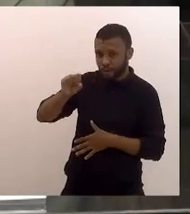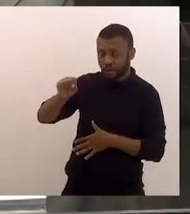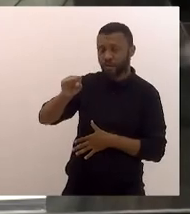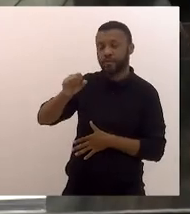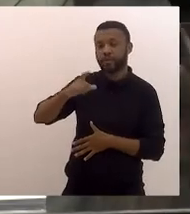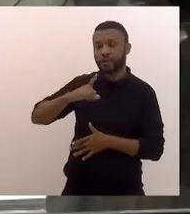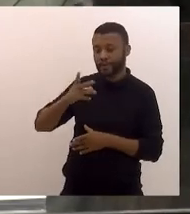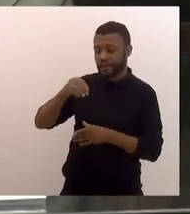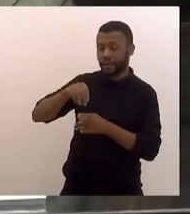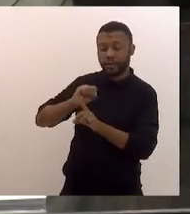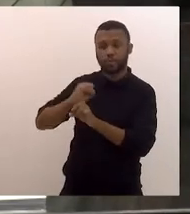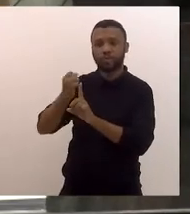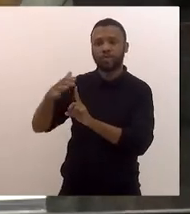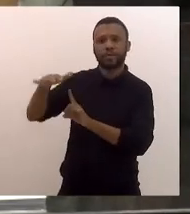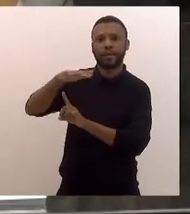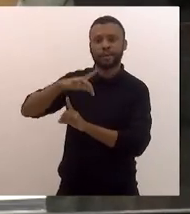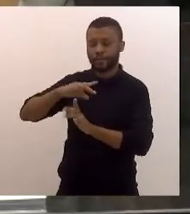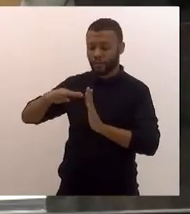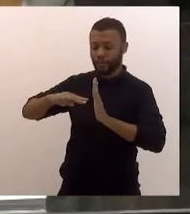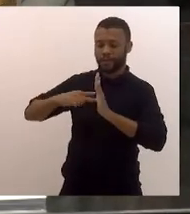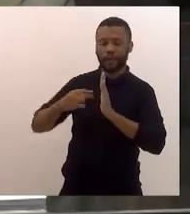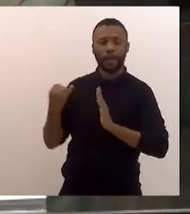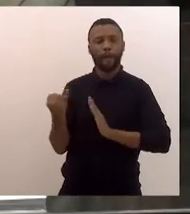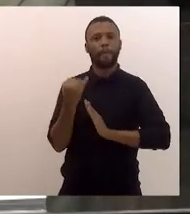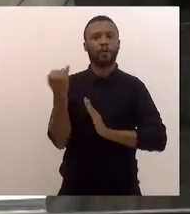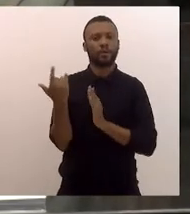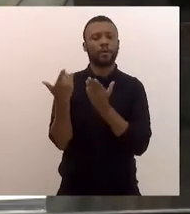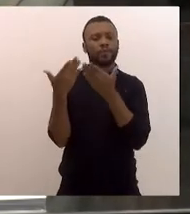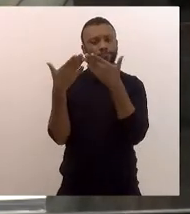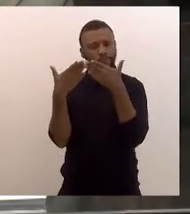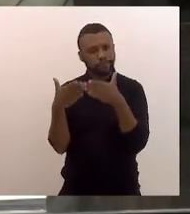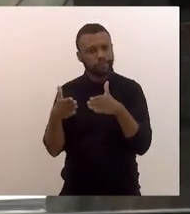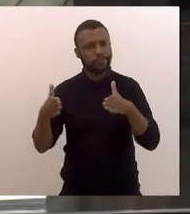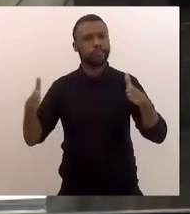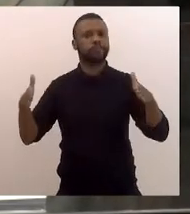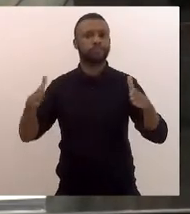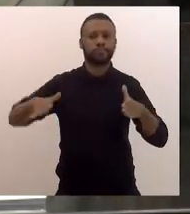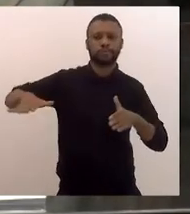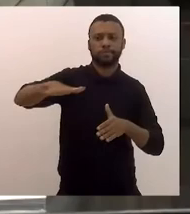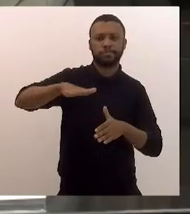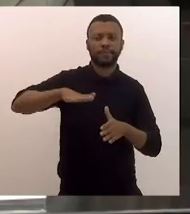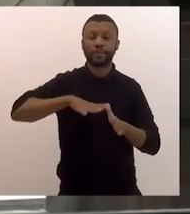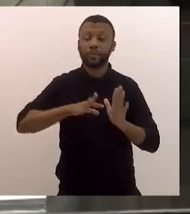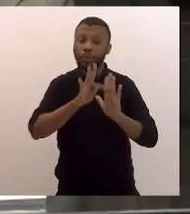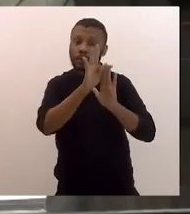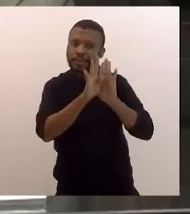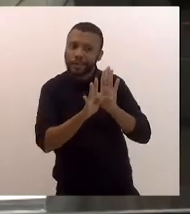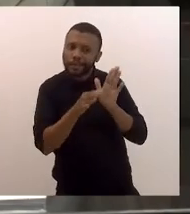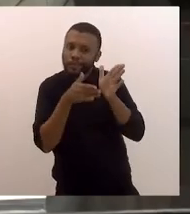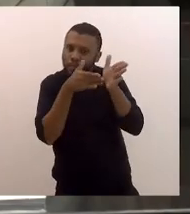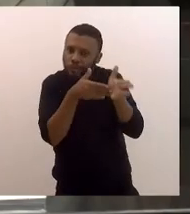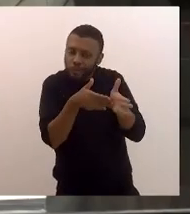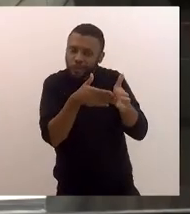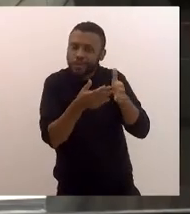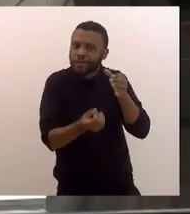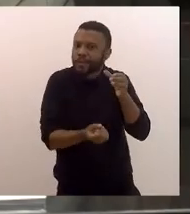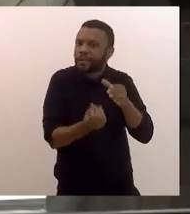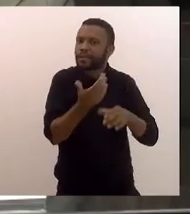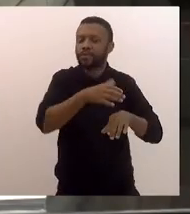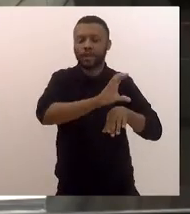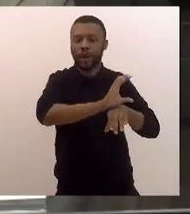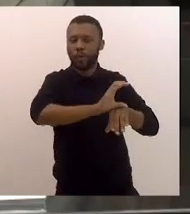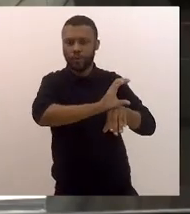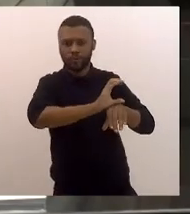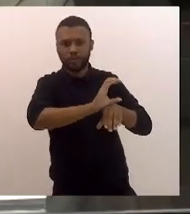significado dentro da sociedade não só né tendo aquele texto literal da sua criação indo